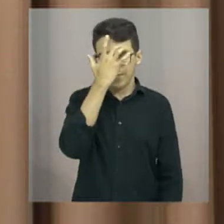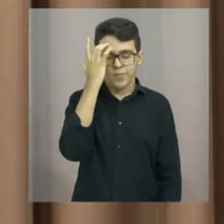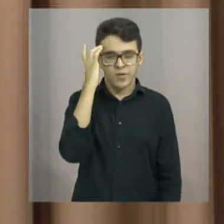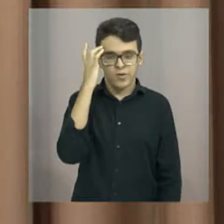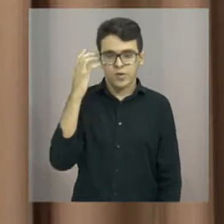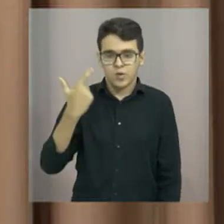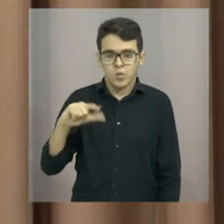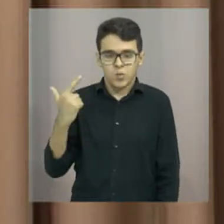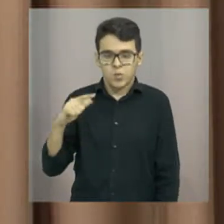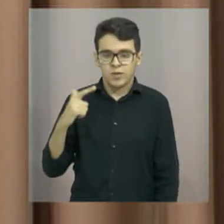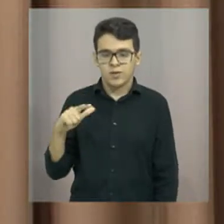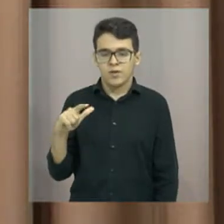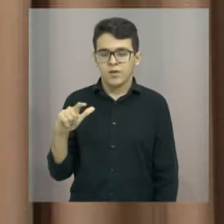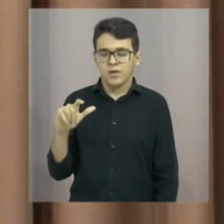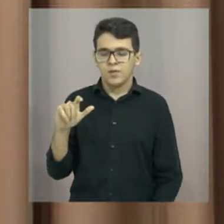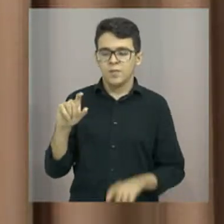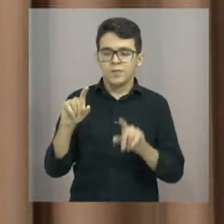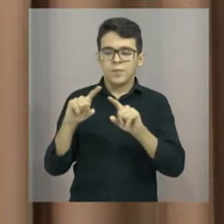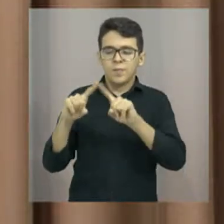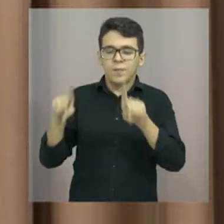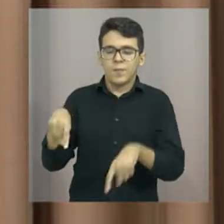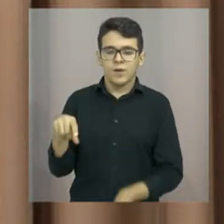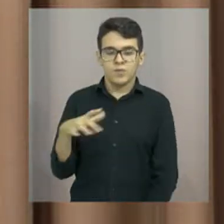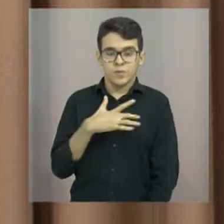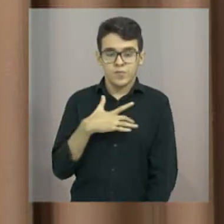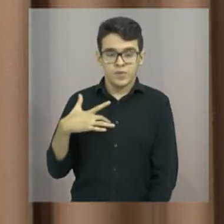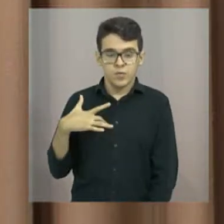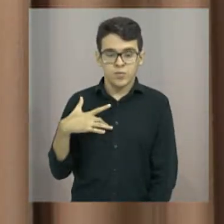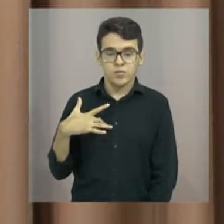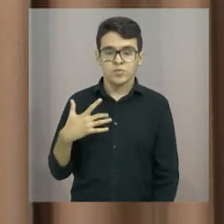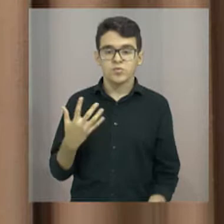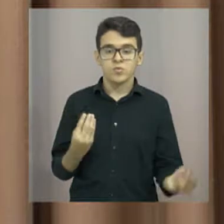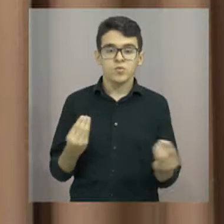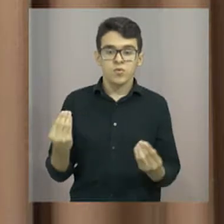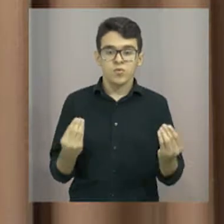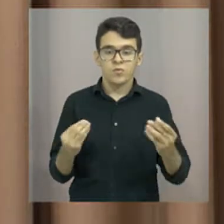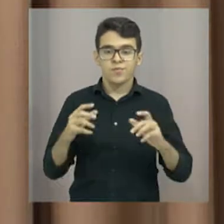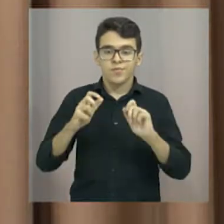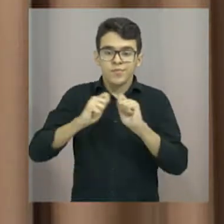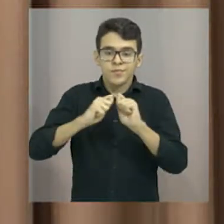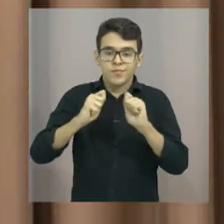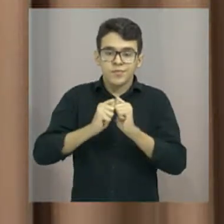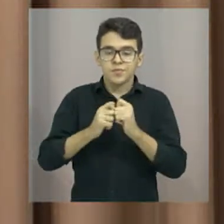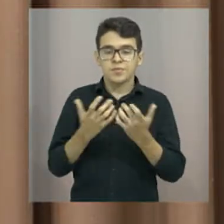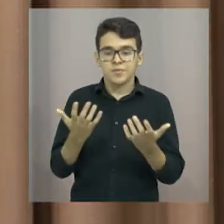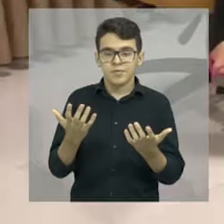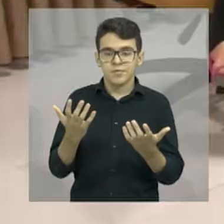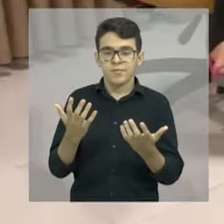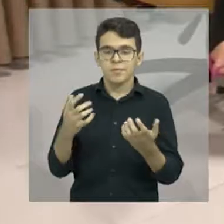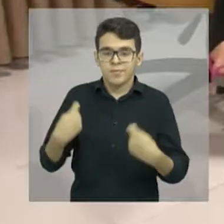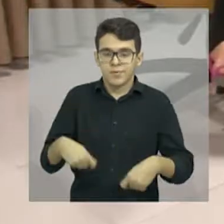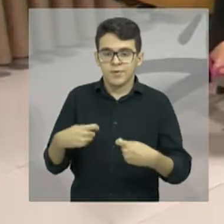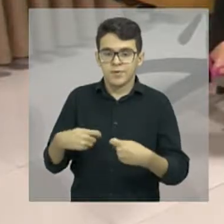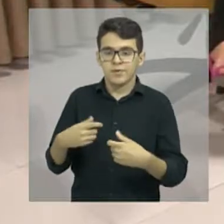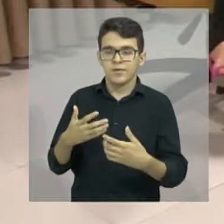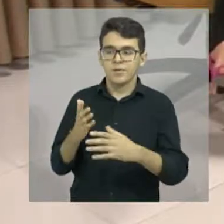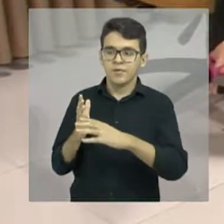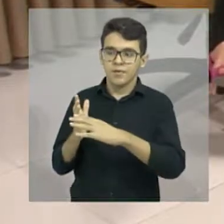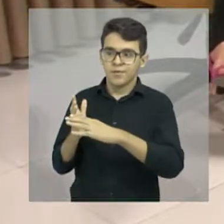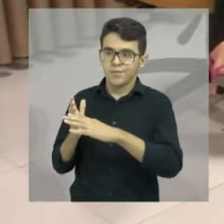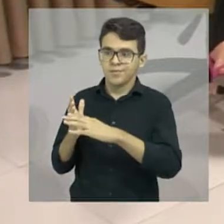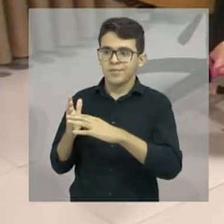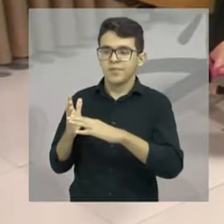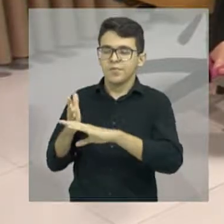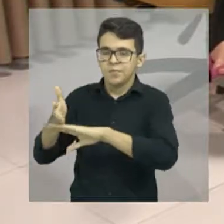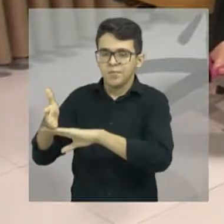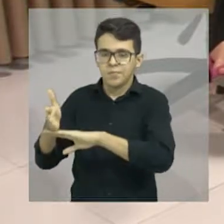saúde ou que não têm uma condição financeira, né, e que possa recorrer a isso de forma particular. Essa proposta do vereador vem exatamente para